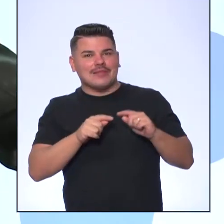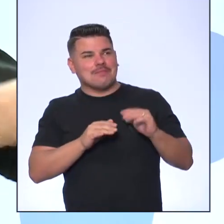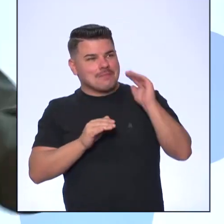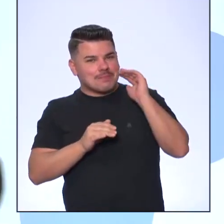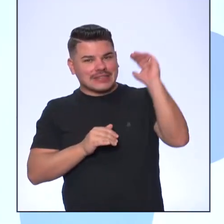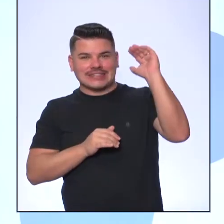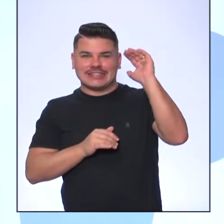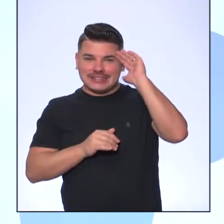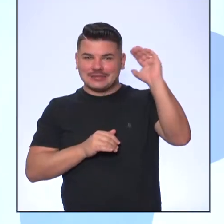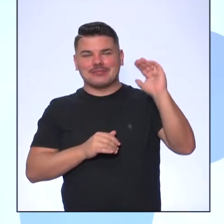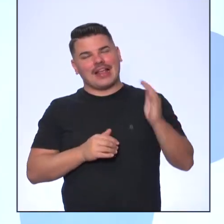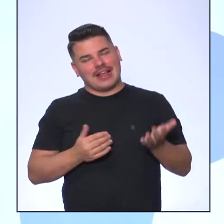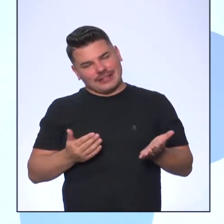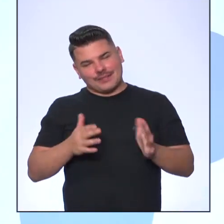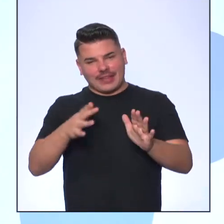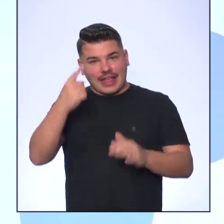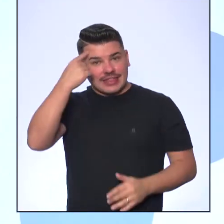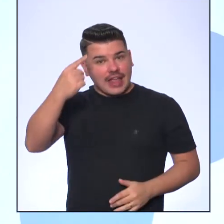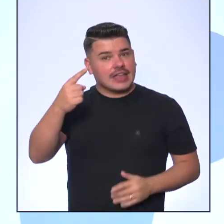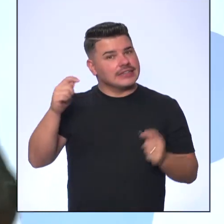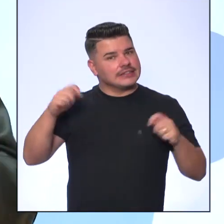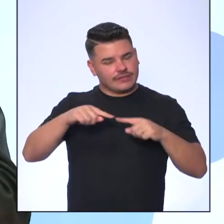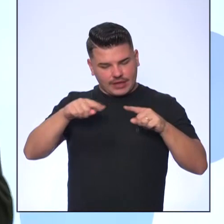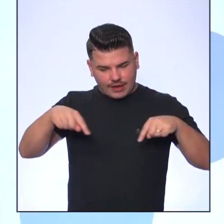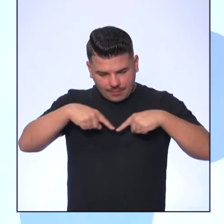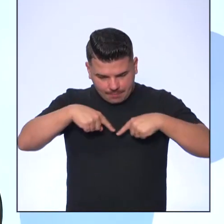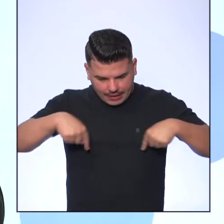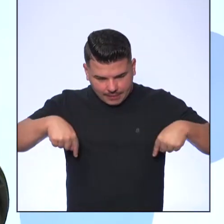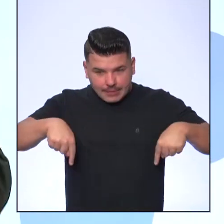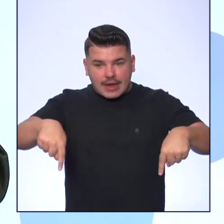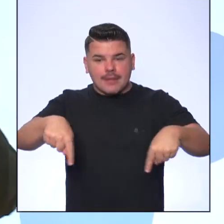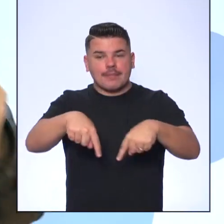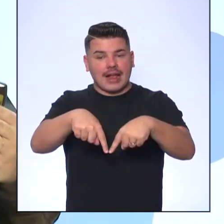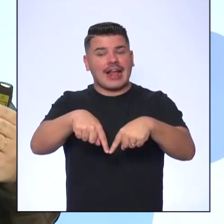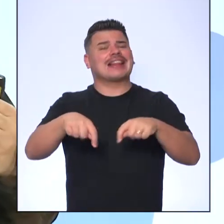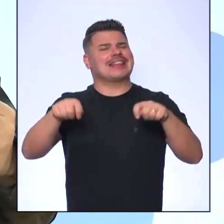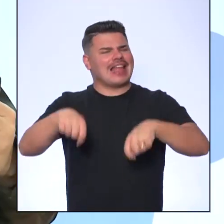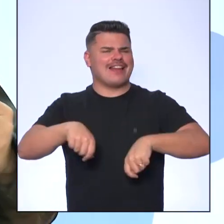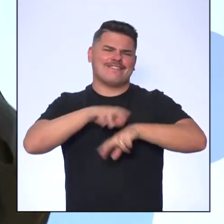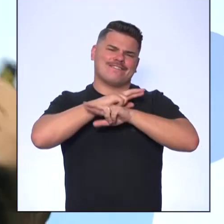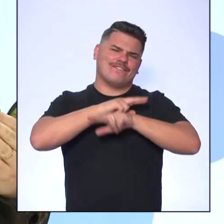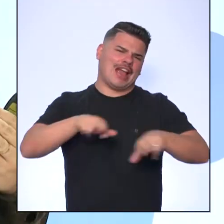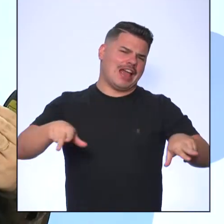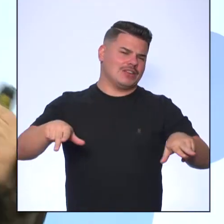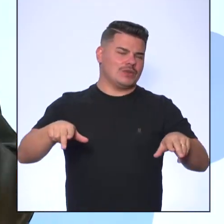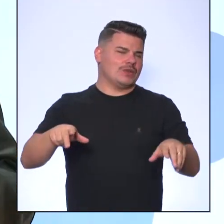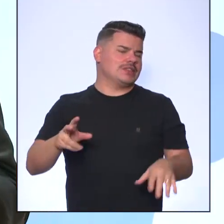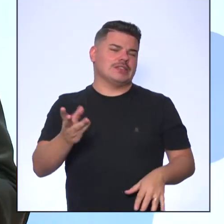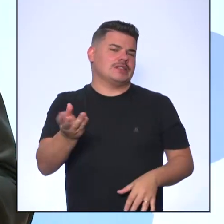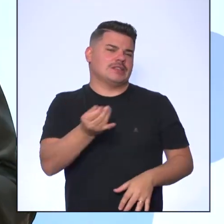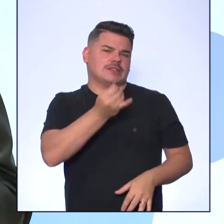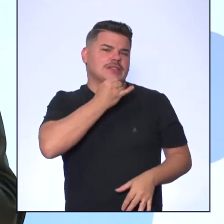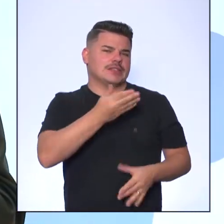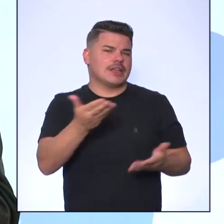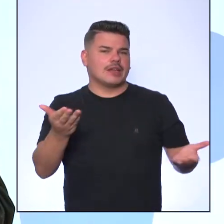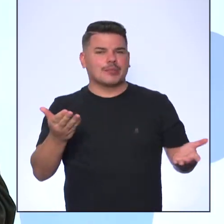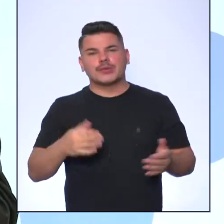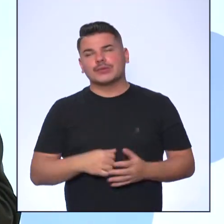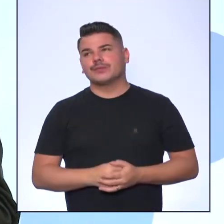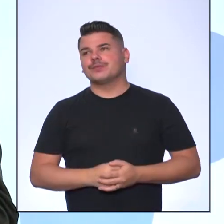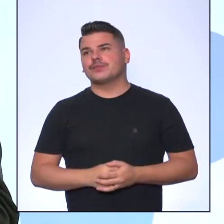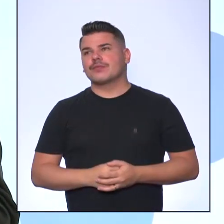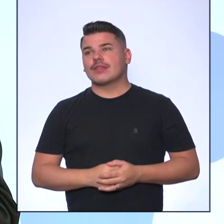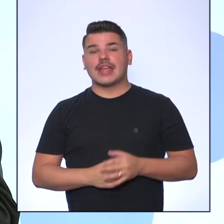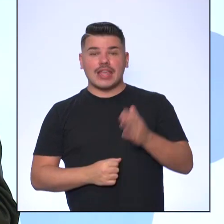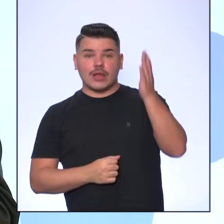ideia, né, que nós temos da área do quadrado, nós podemos fazer para várias coisas. Ou seja, se eu achar